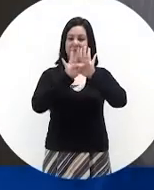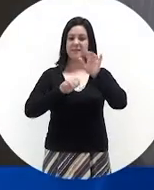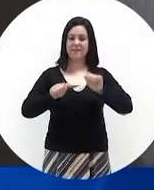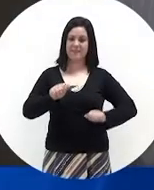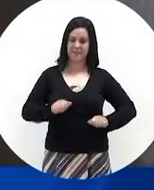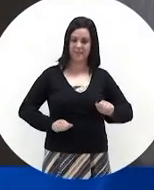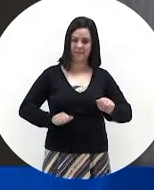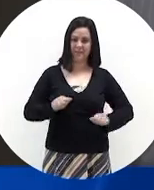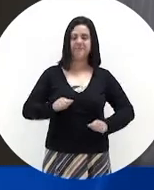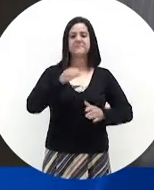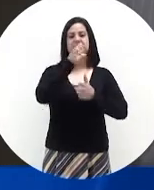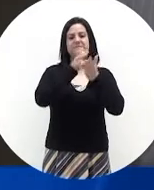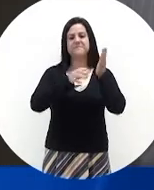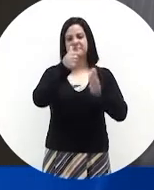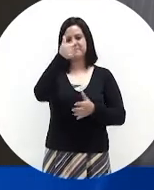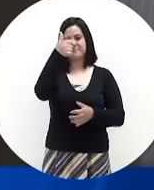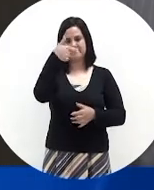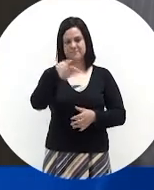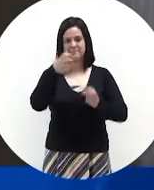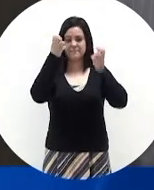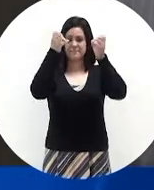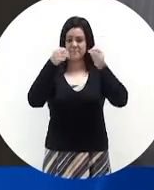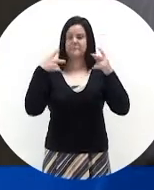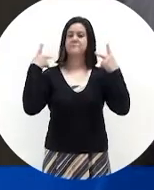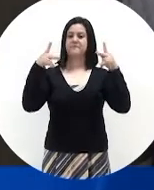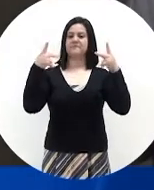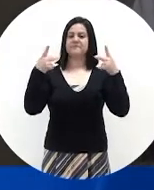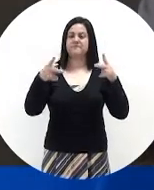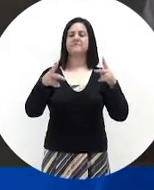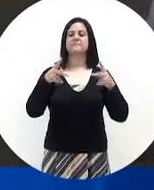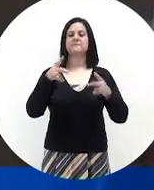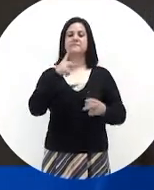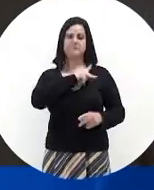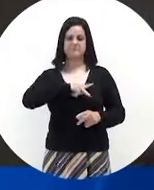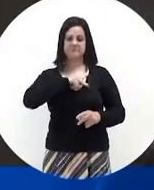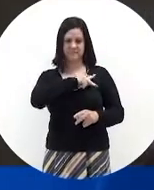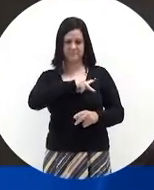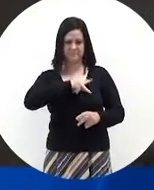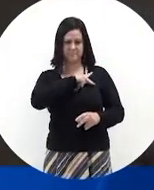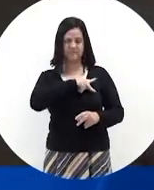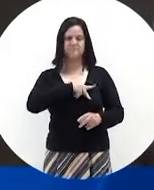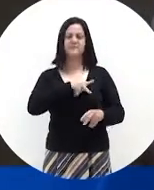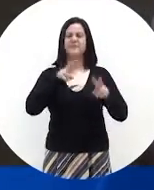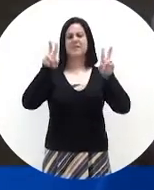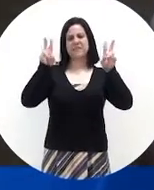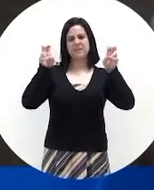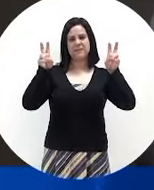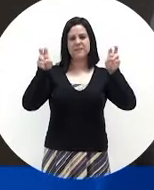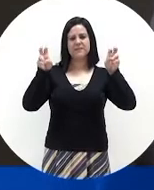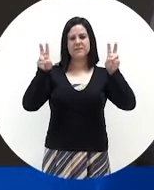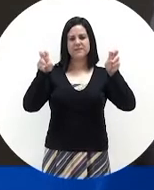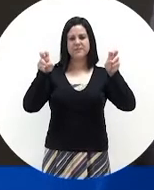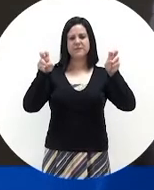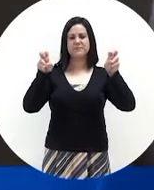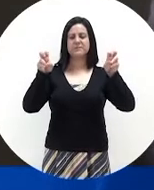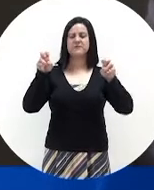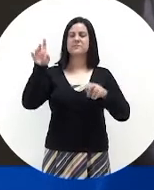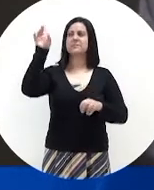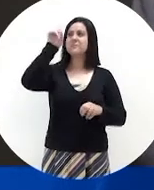E esse texto de Atos 17 nos reporta um sermão do apóstolo Paulo que trata desse